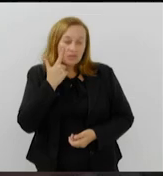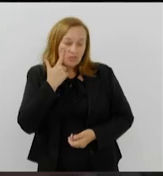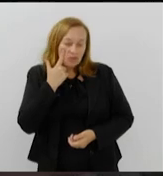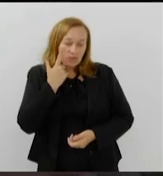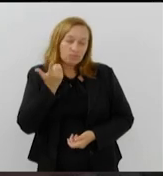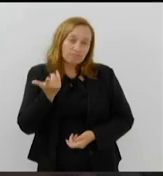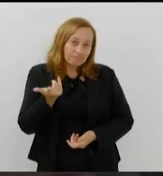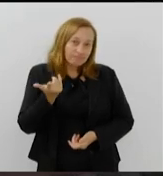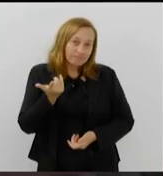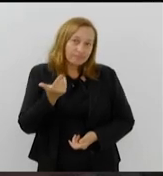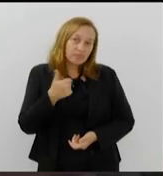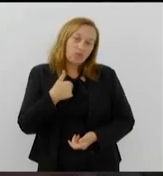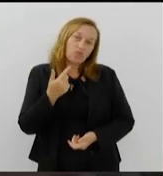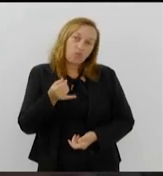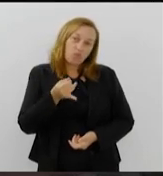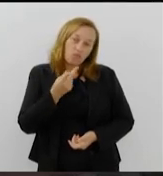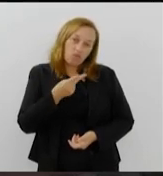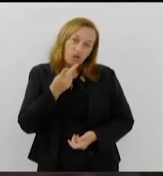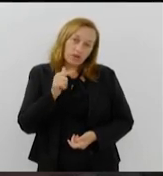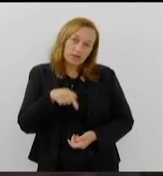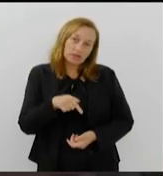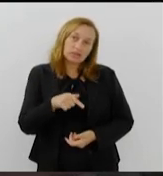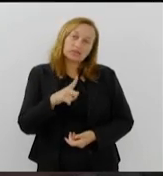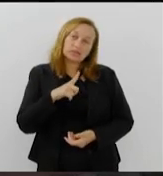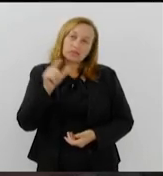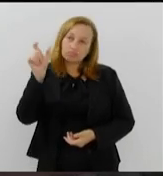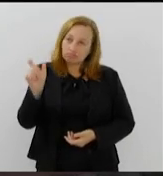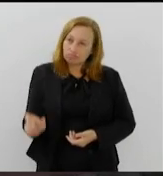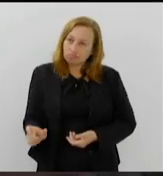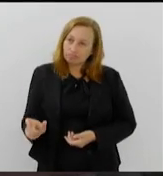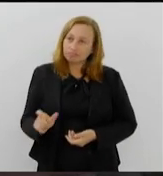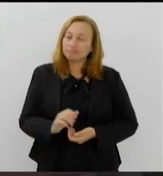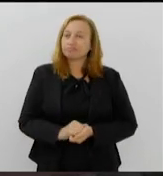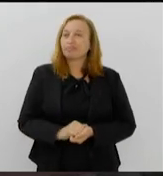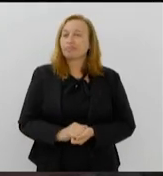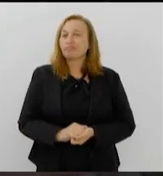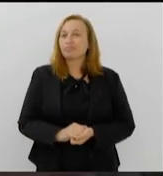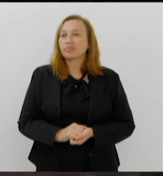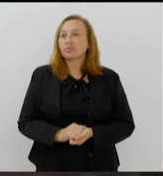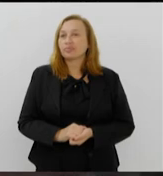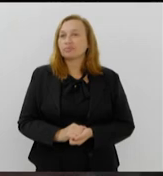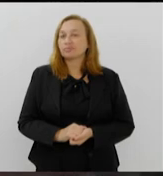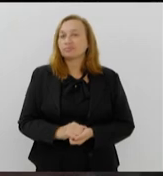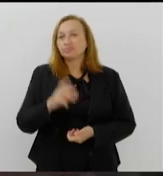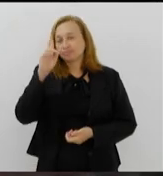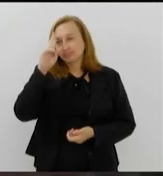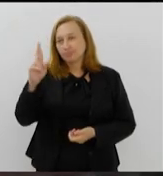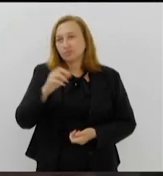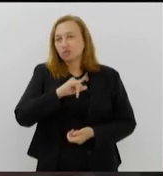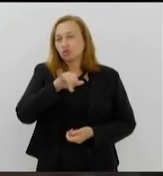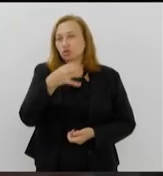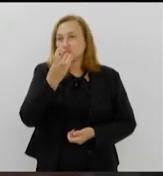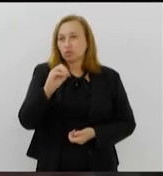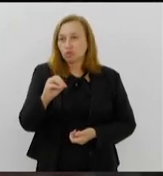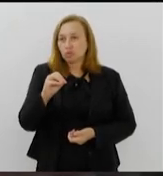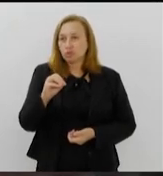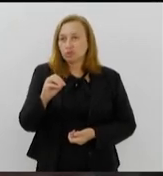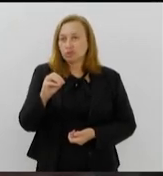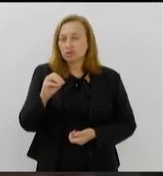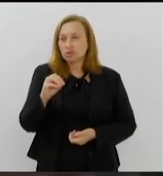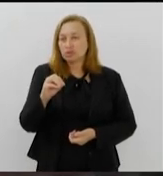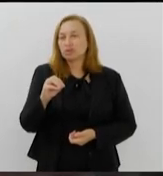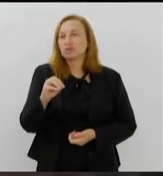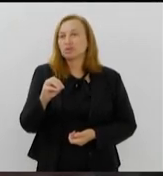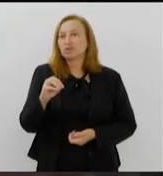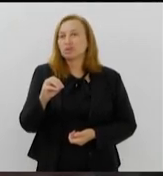vou dar um exemplo aqui, há uma pessoa que é o senhor Júlio César Gomes Bezerra,